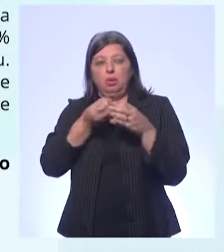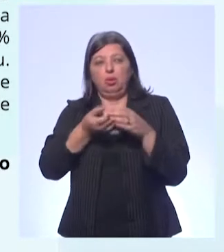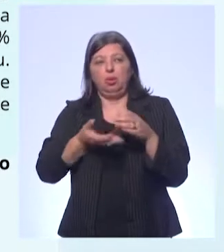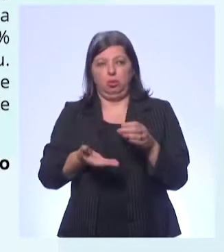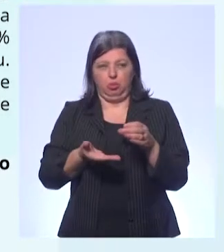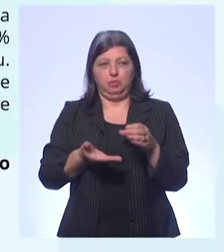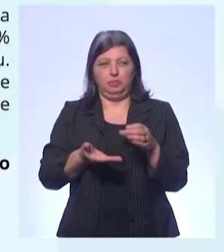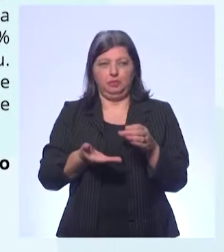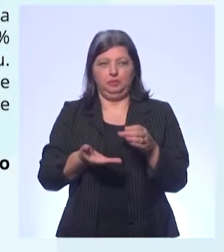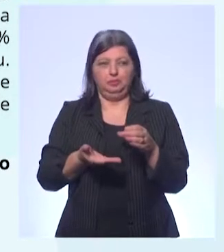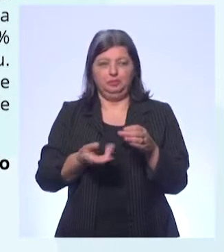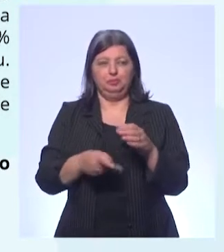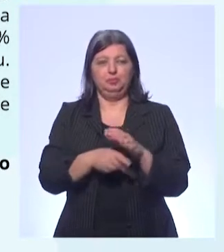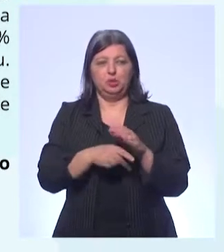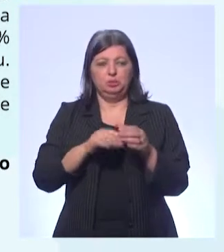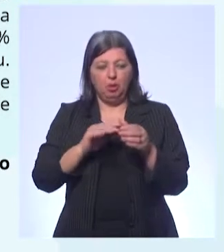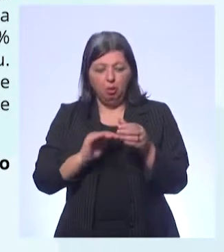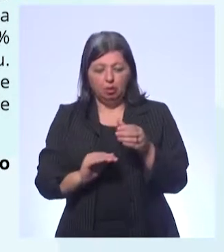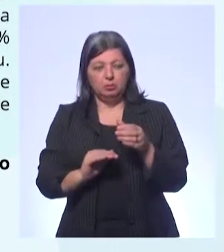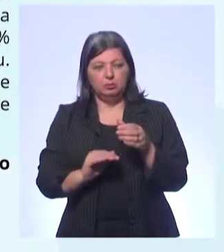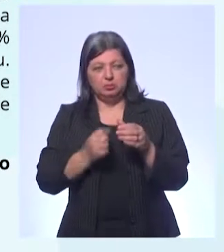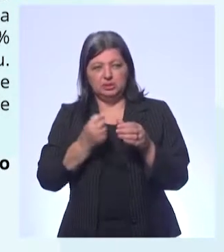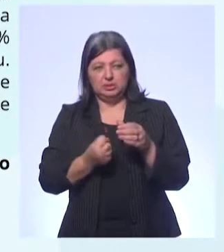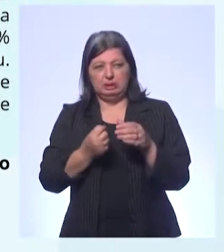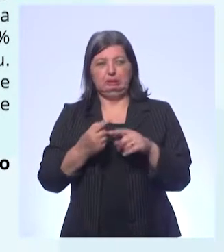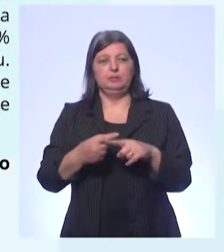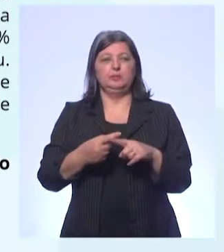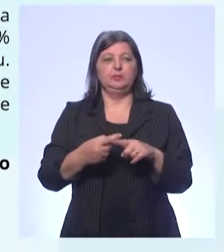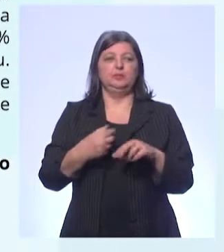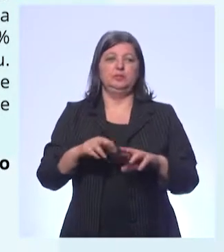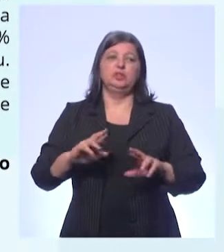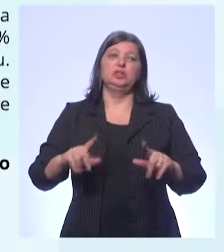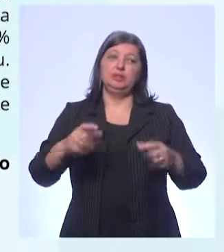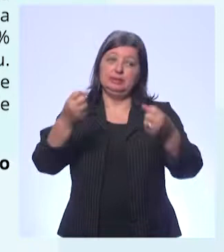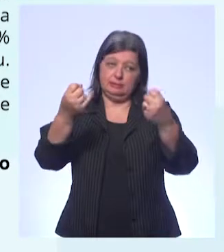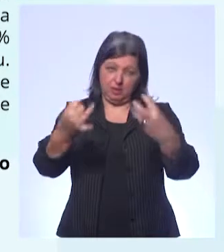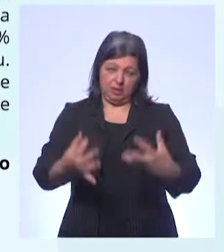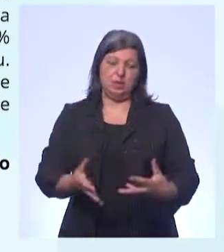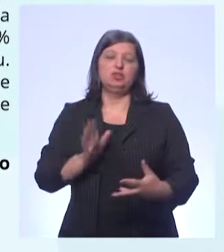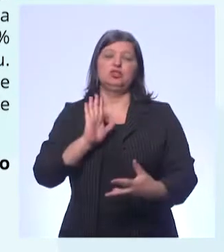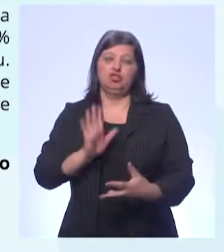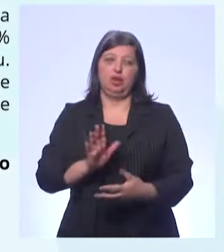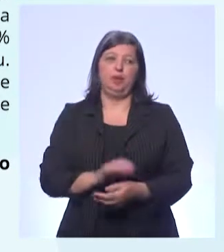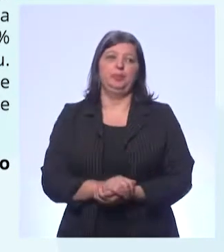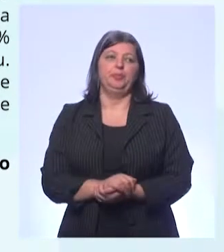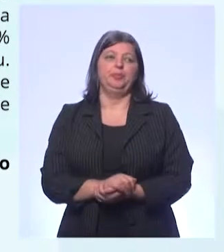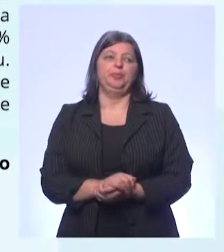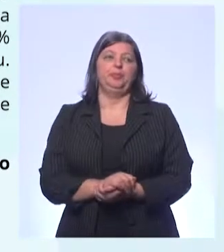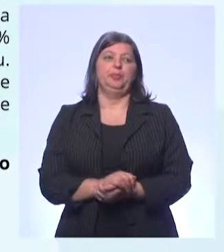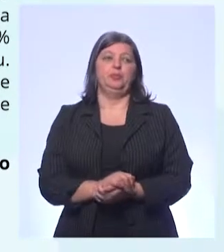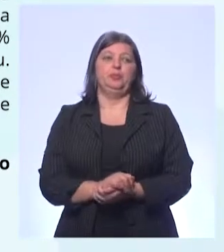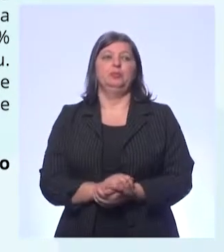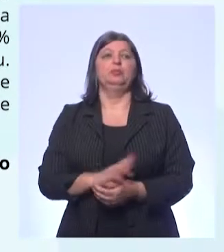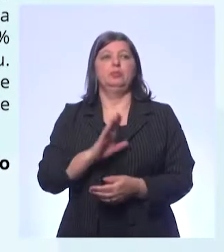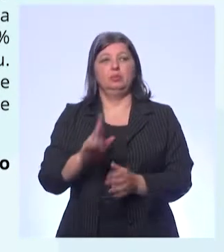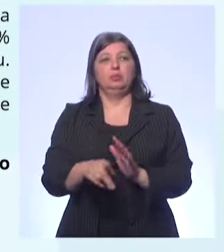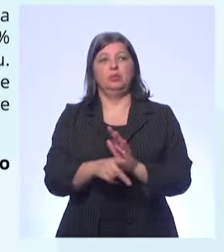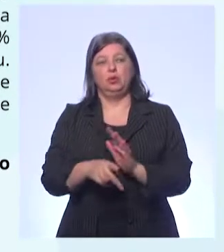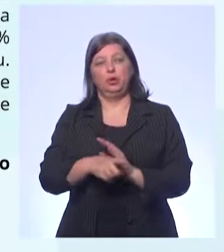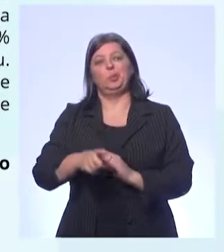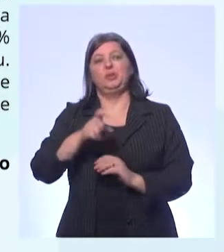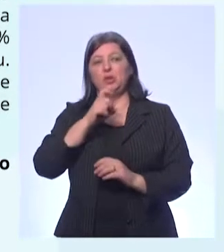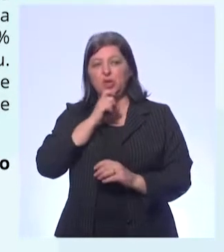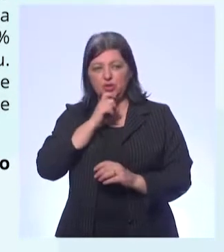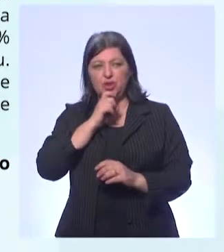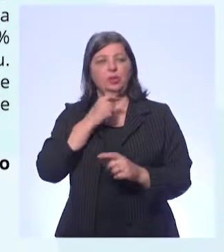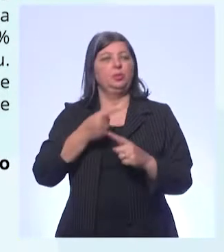no álcool. Então, aí, na resposta 2, está explicando o que eu já comentei para vocês sobre o gelo, e o professor também trouxeram, né, que o